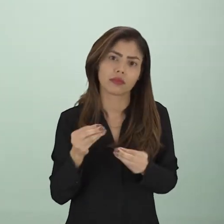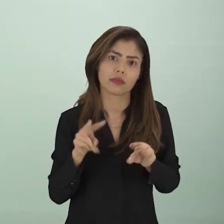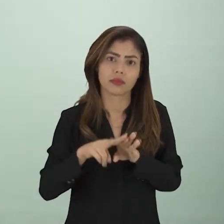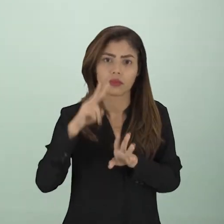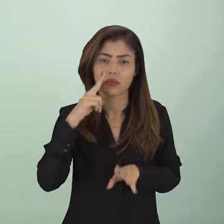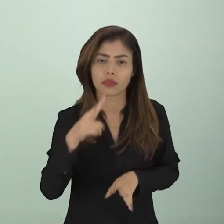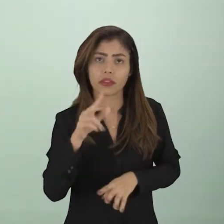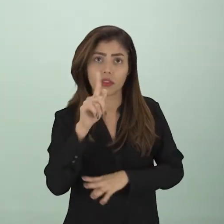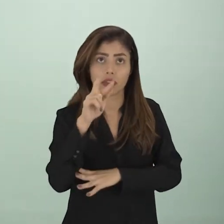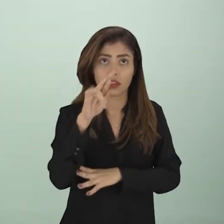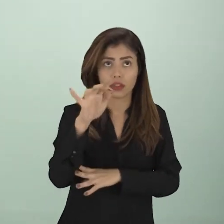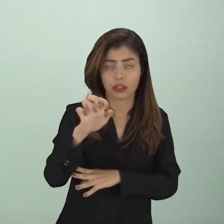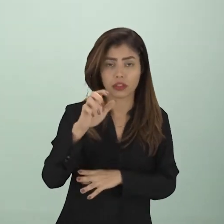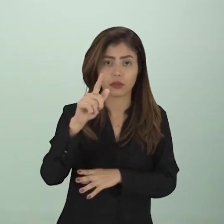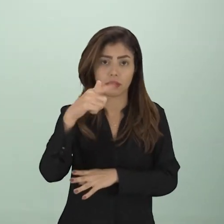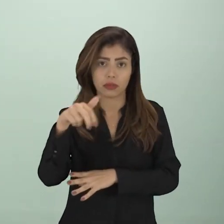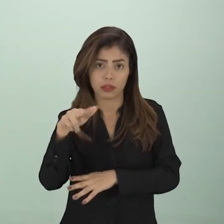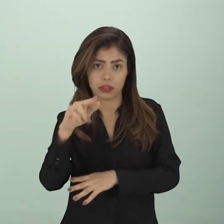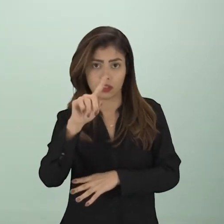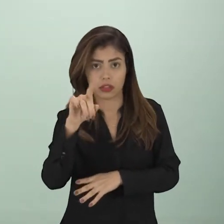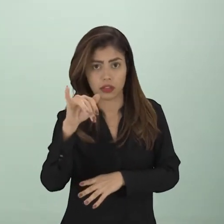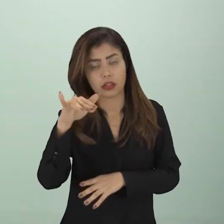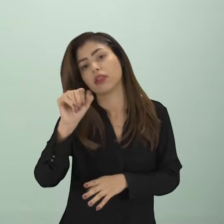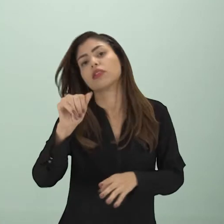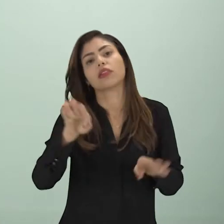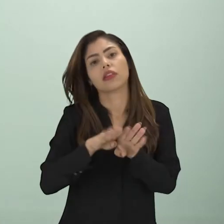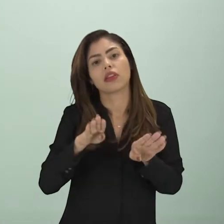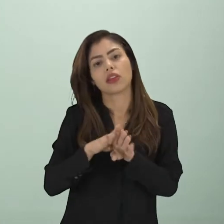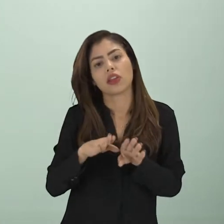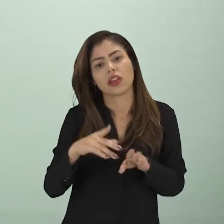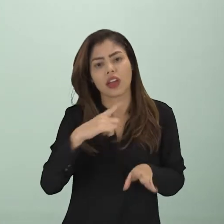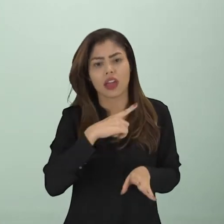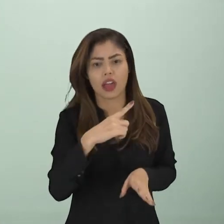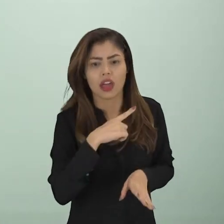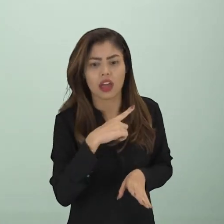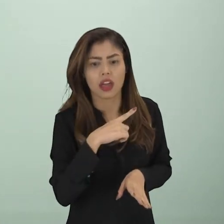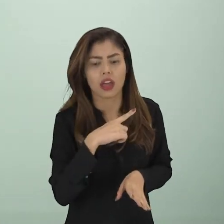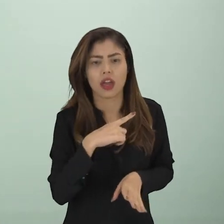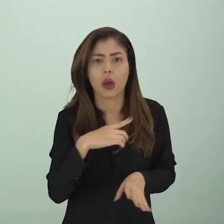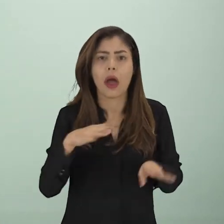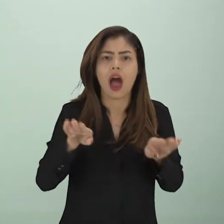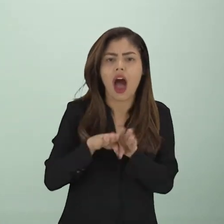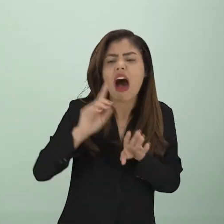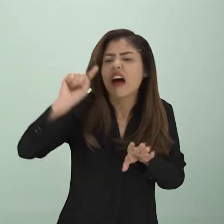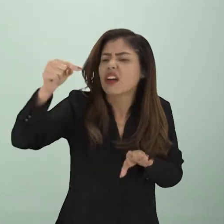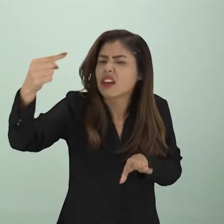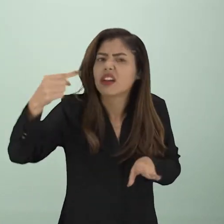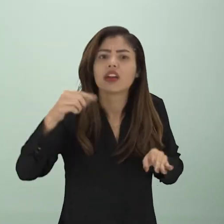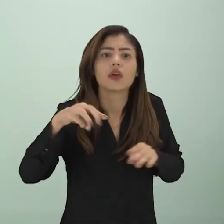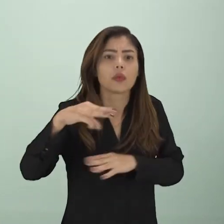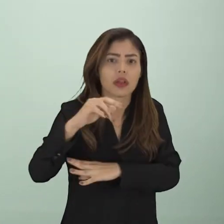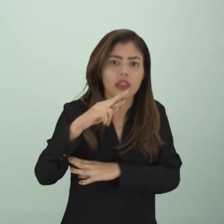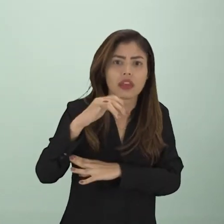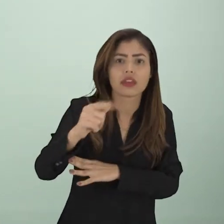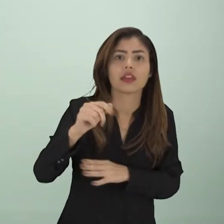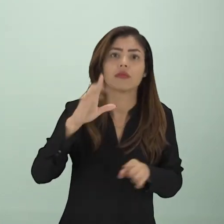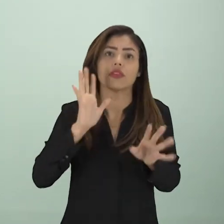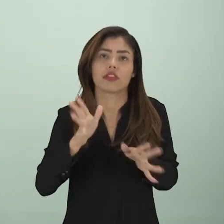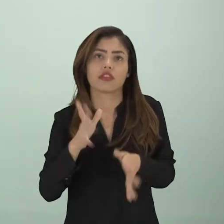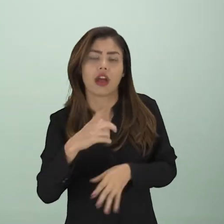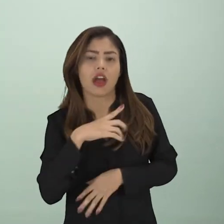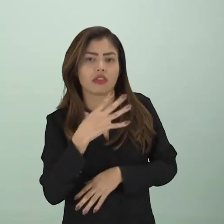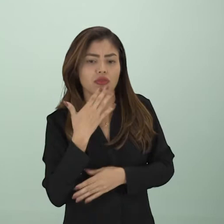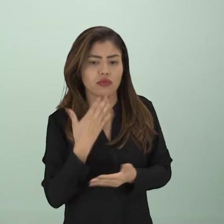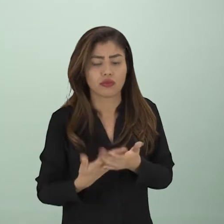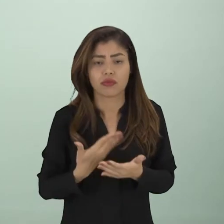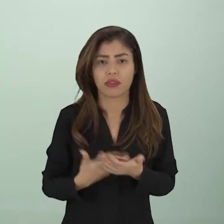e o regime nazista, eles chamavam o modernismo, aquele modernismo das vanguardas europeias que vocês